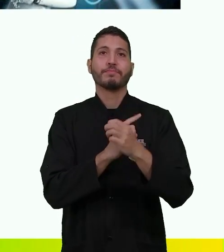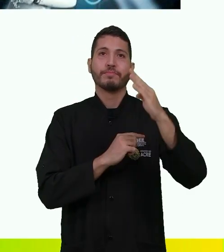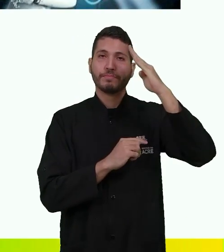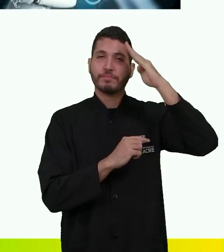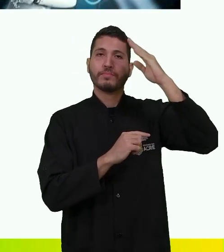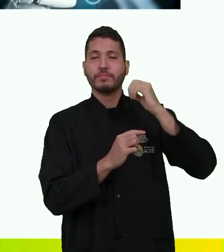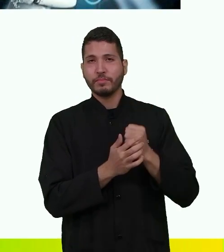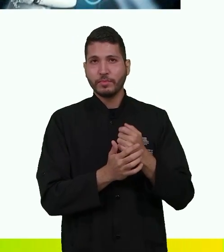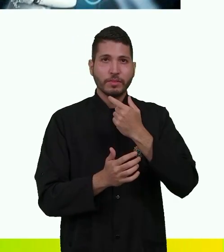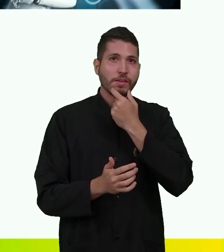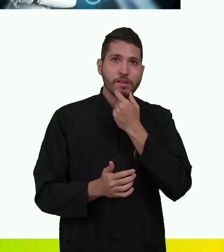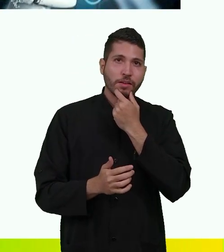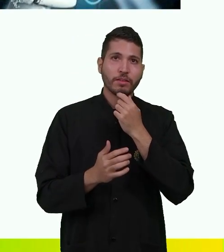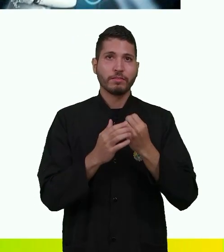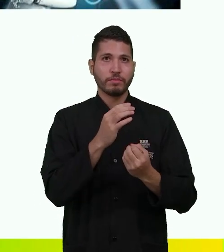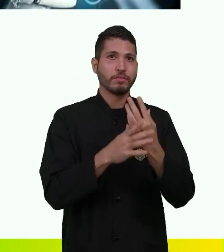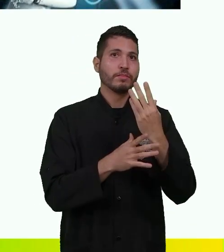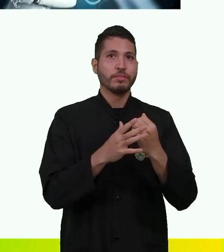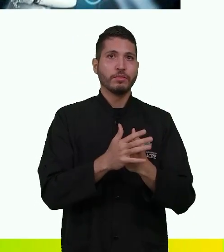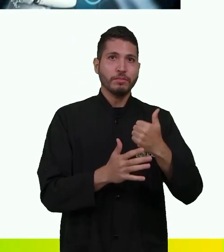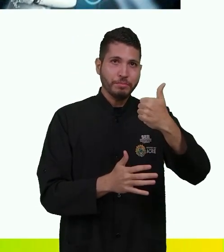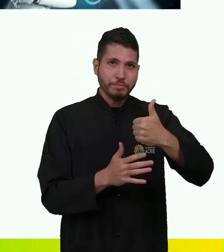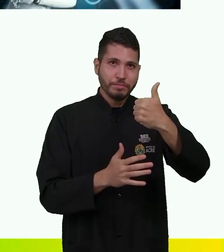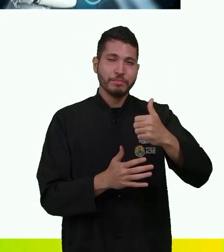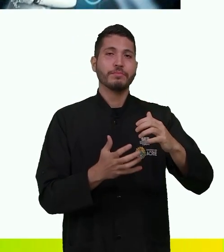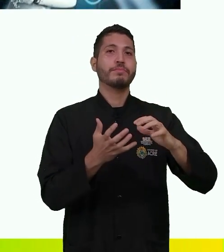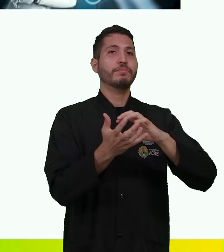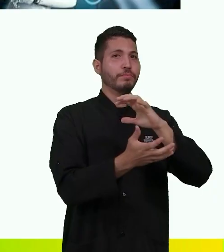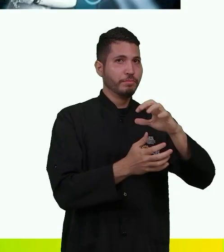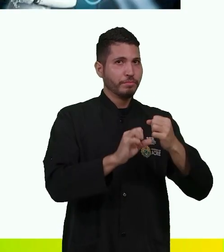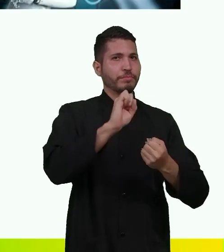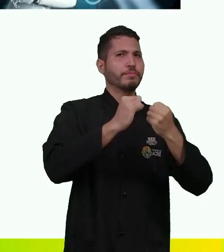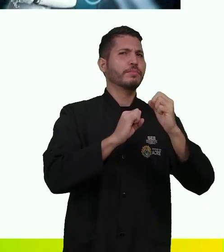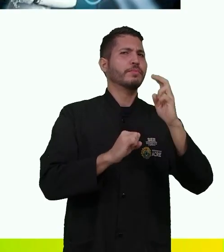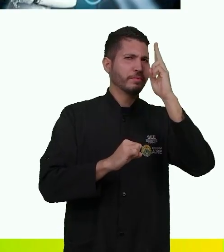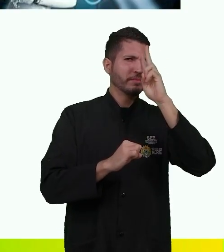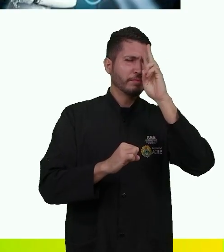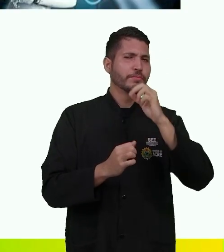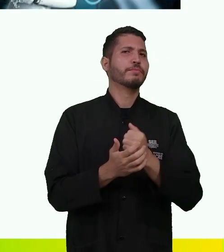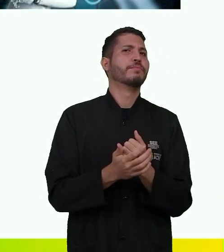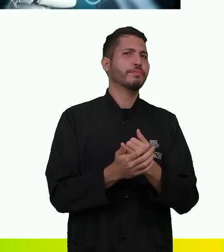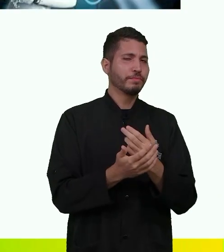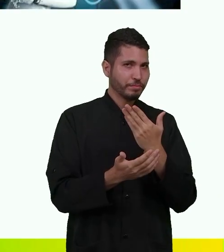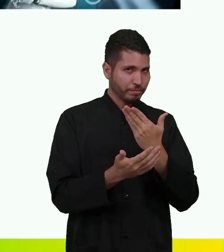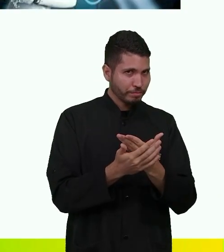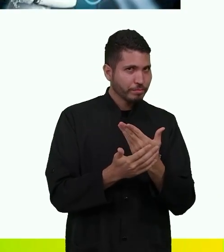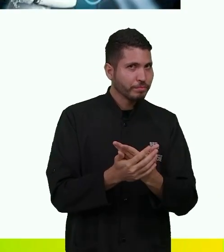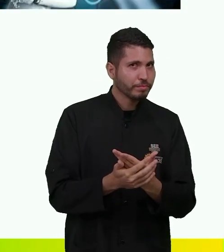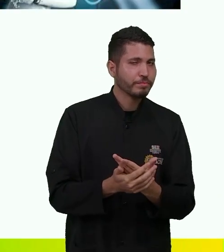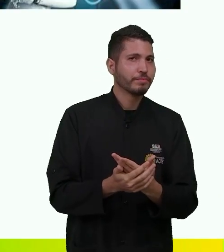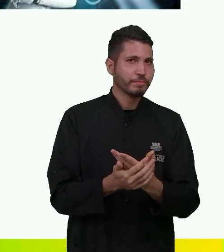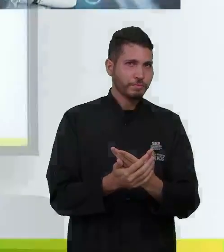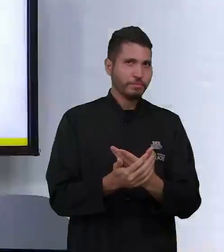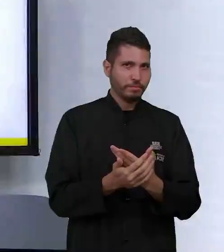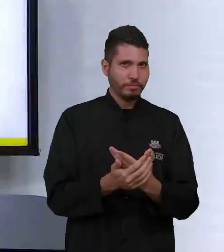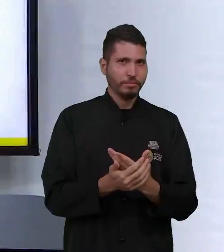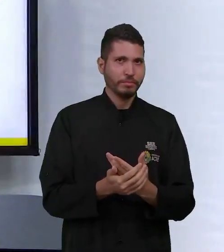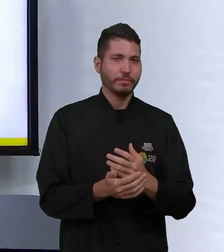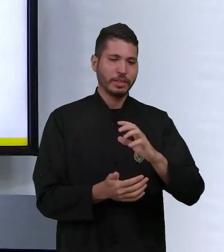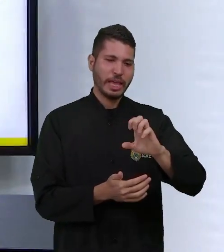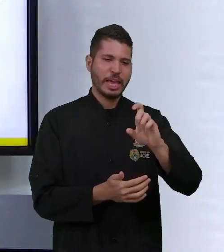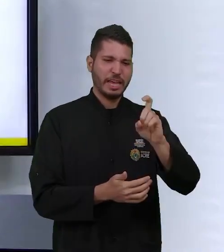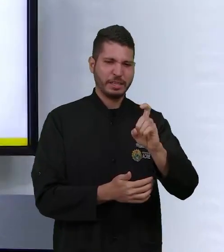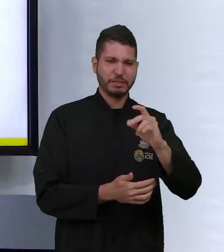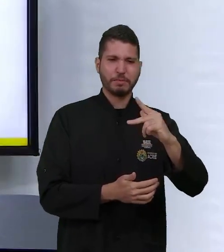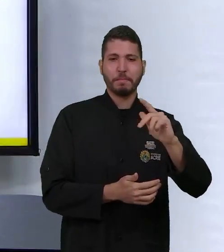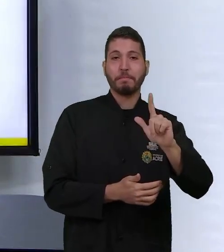no surgimento da primeira Revolução Industrial. Lembra que eu falei na primeira aula que eu iria falar um pouco sobre isso? A exploração de